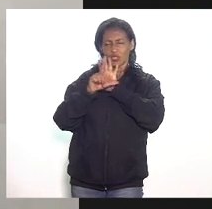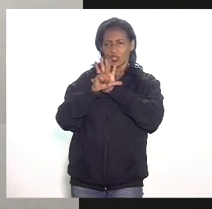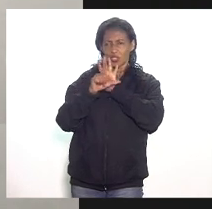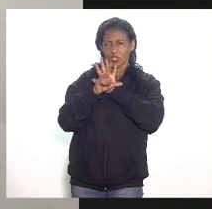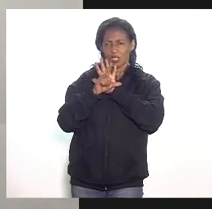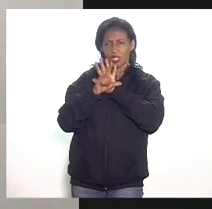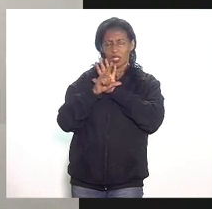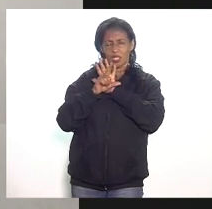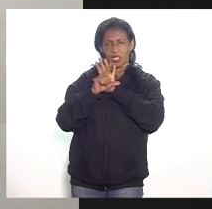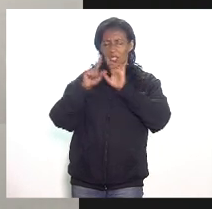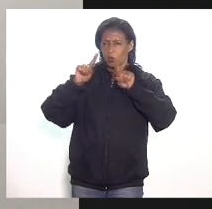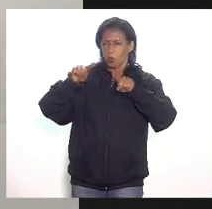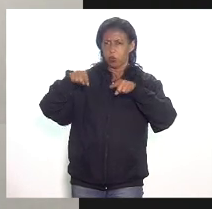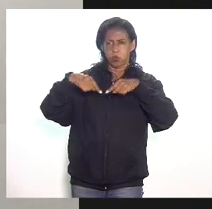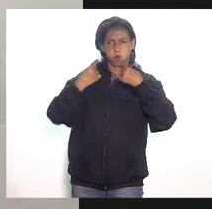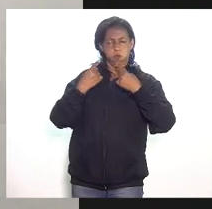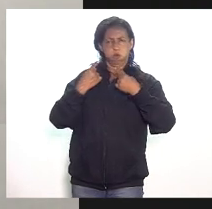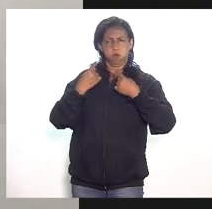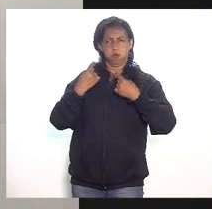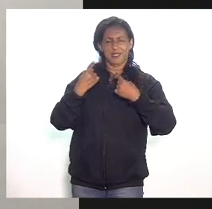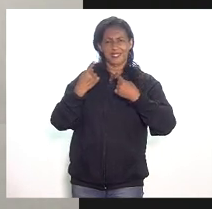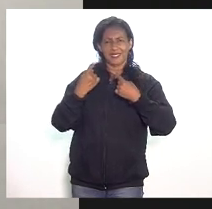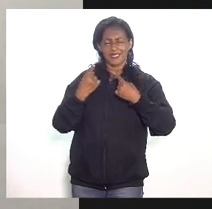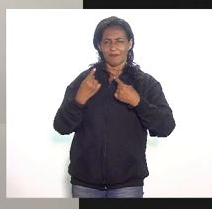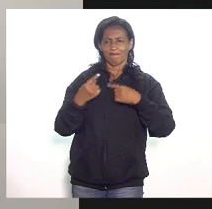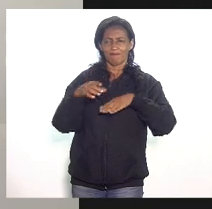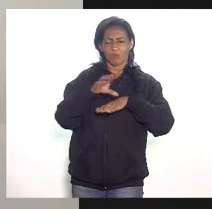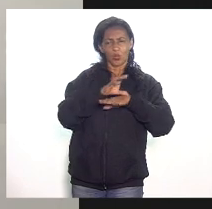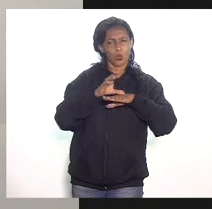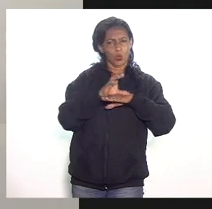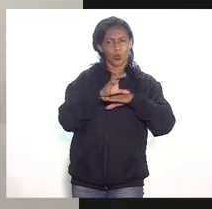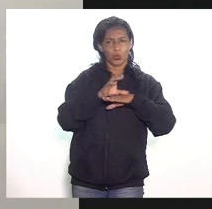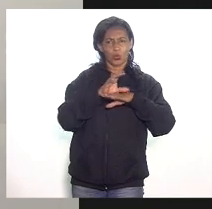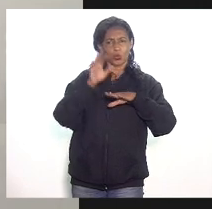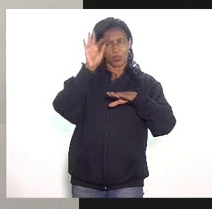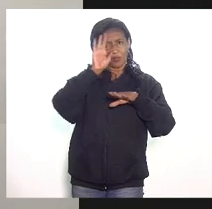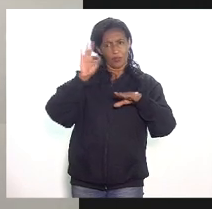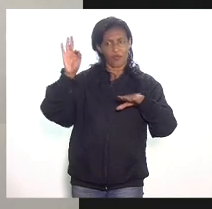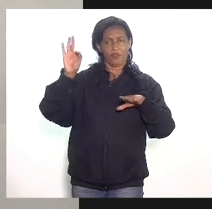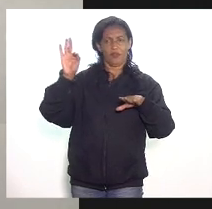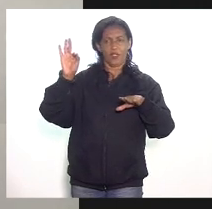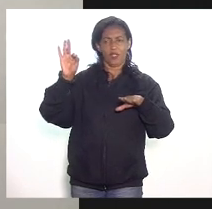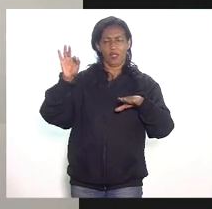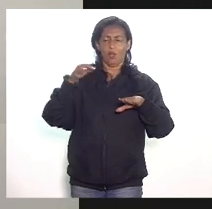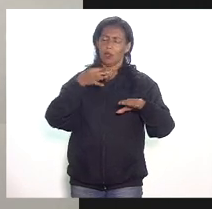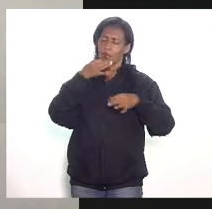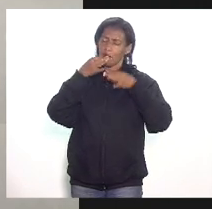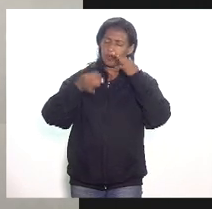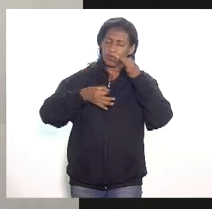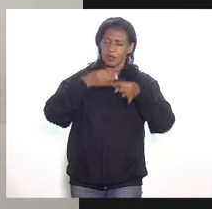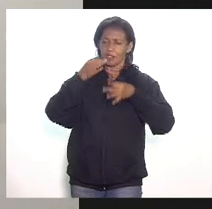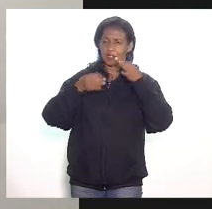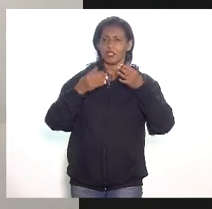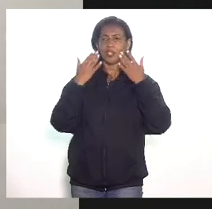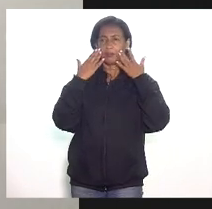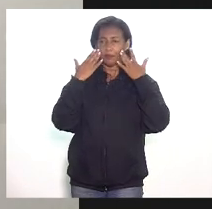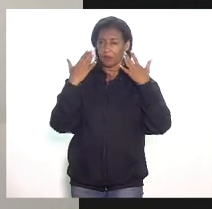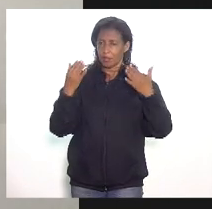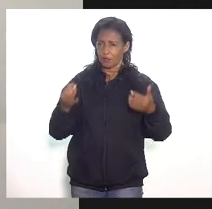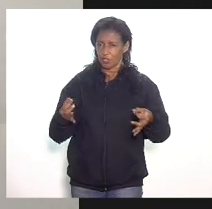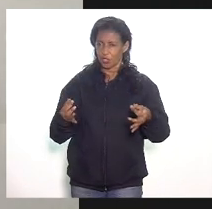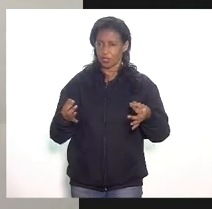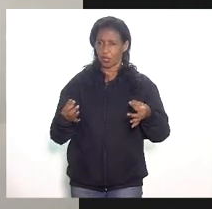no seu cerne a Constituição Federal. Eram essas as minhas considerações já me manifestando